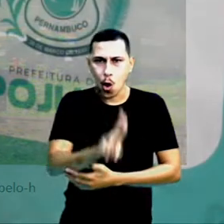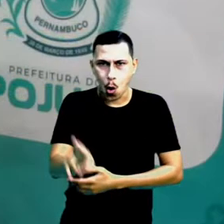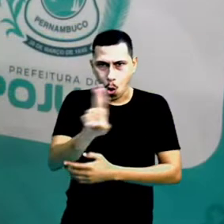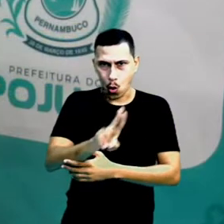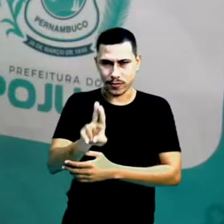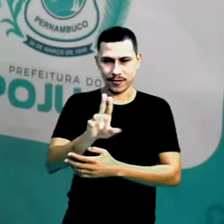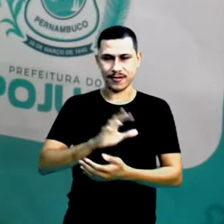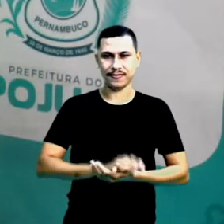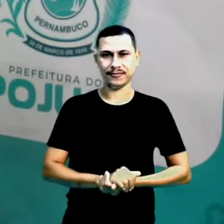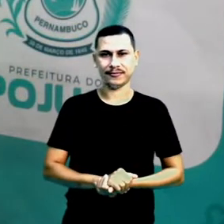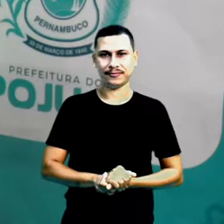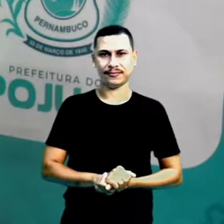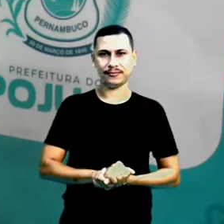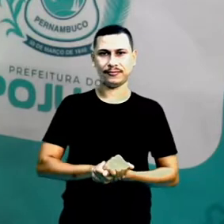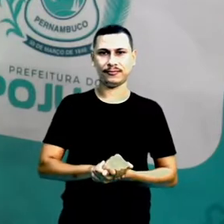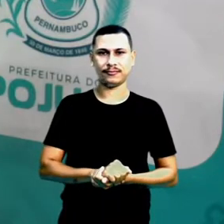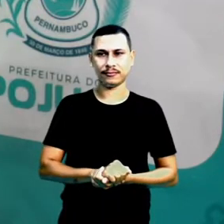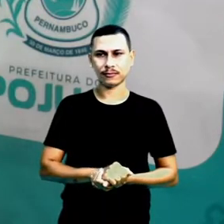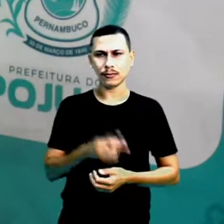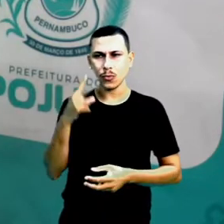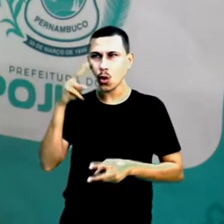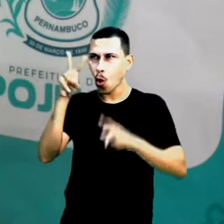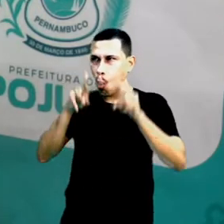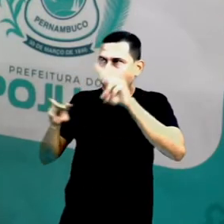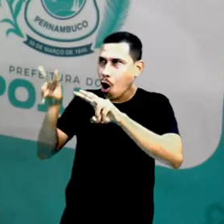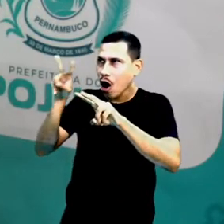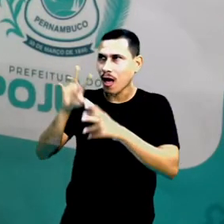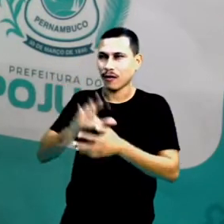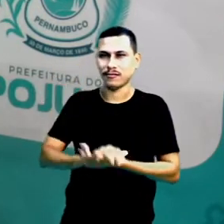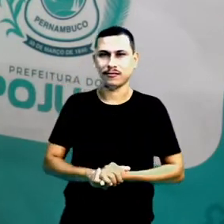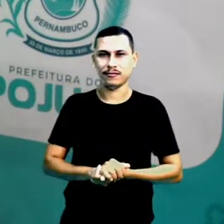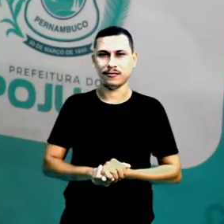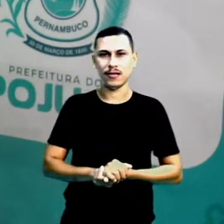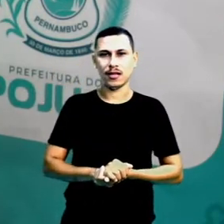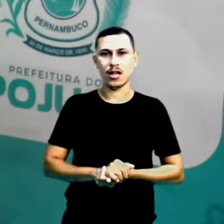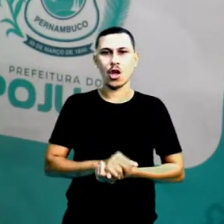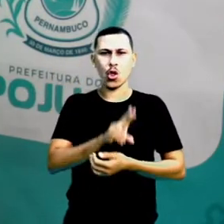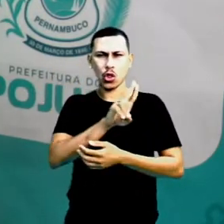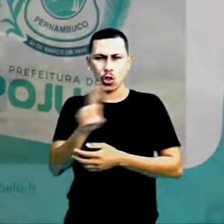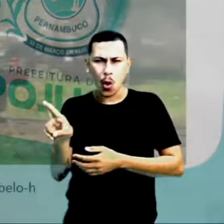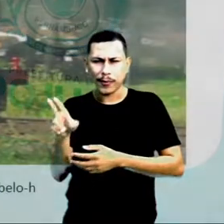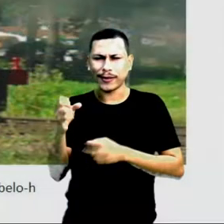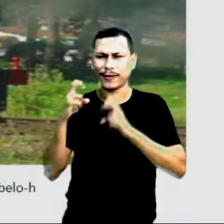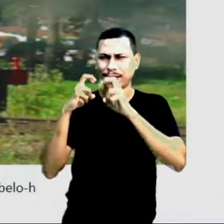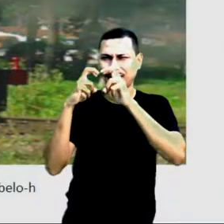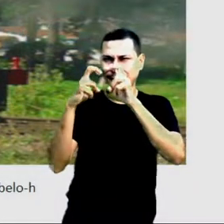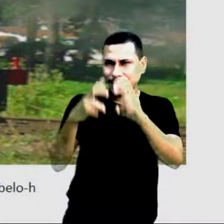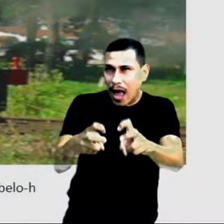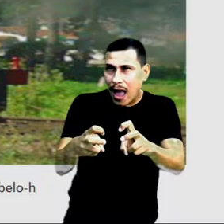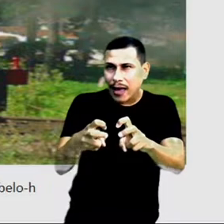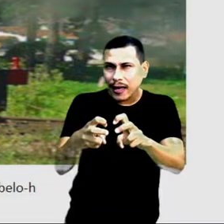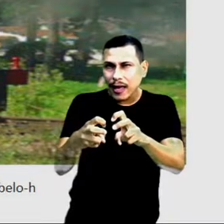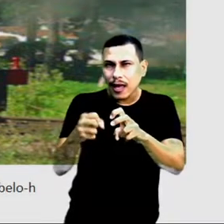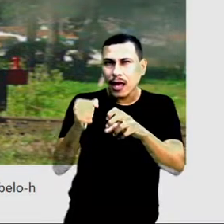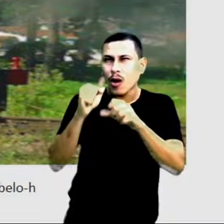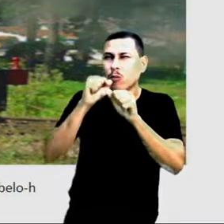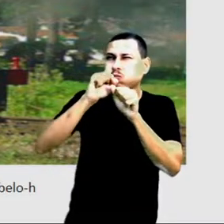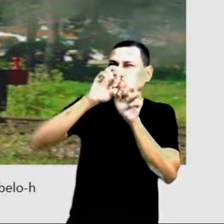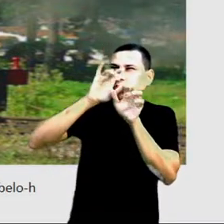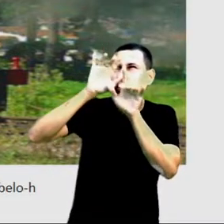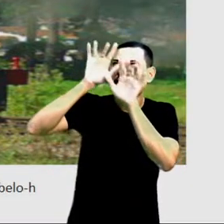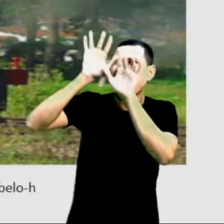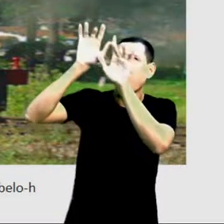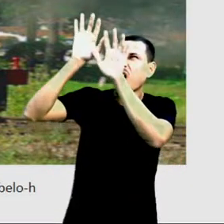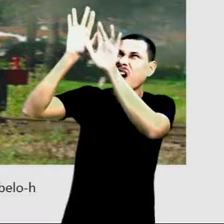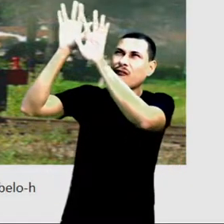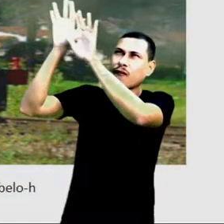faz ele andar? Esse daqui, ele é chamado trem fumaça. Por que ele é chamado trem fumaça? Ele é